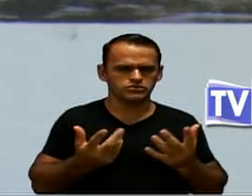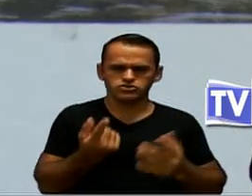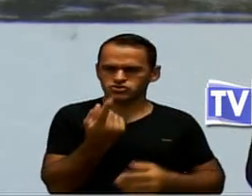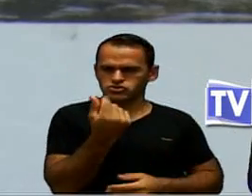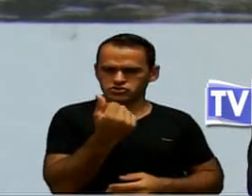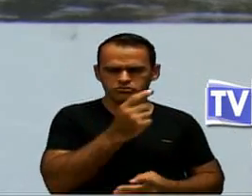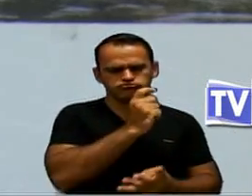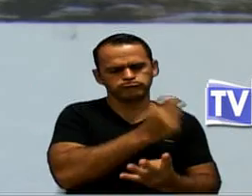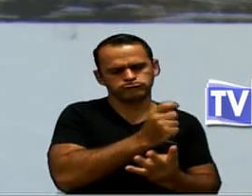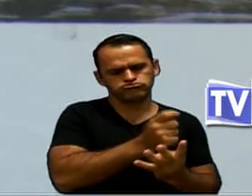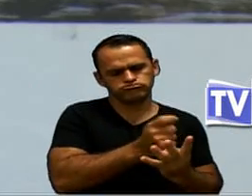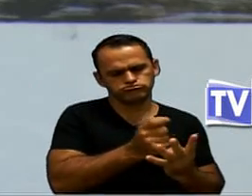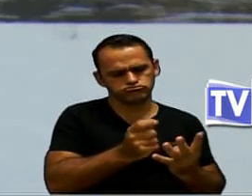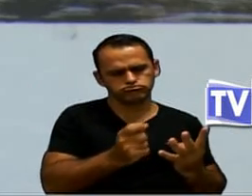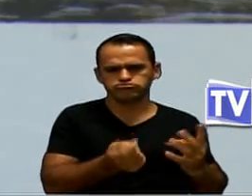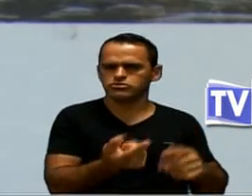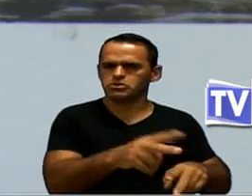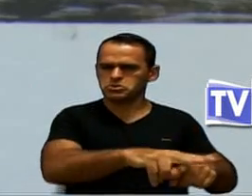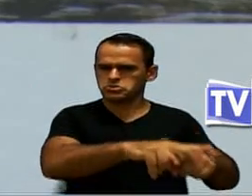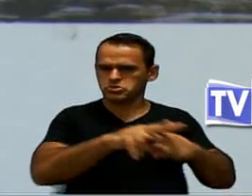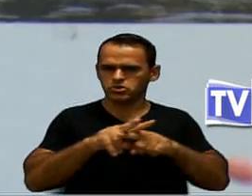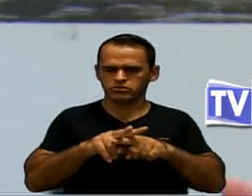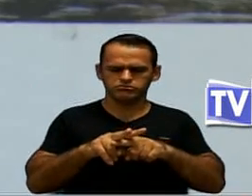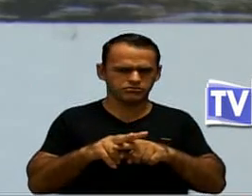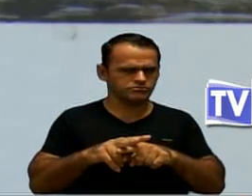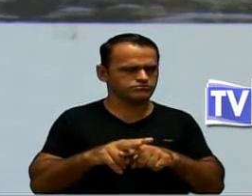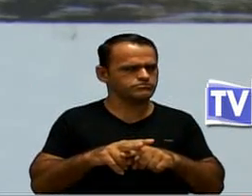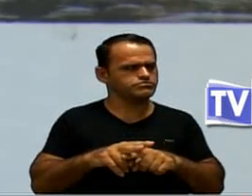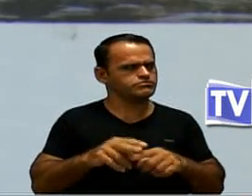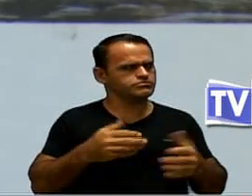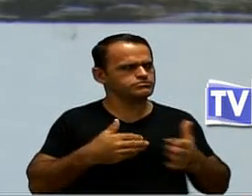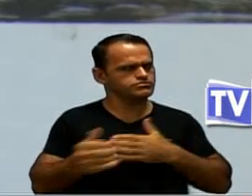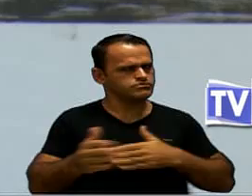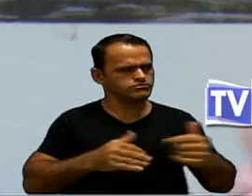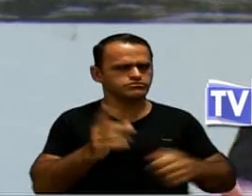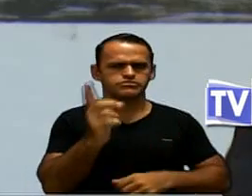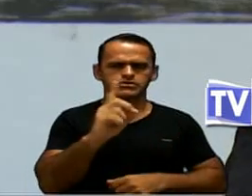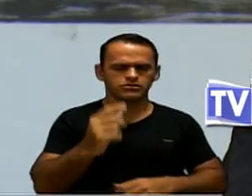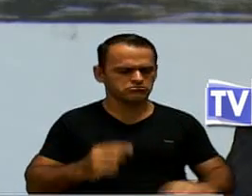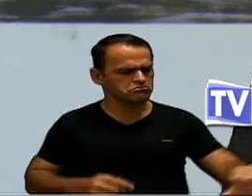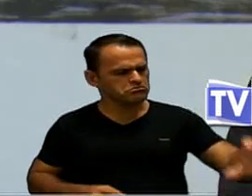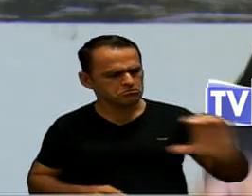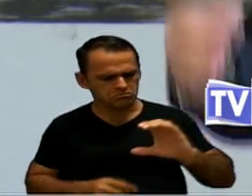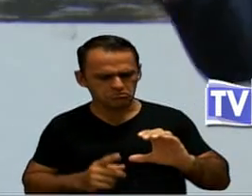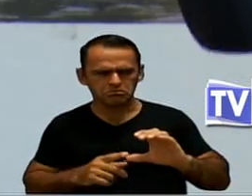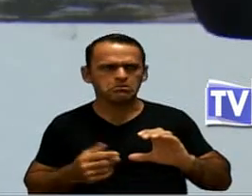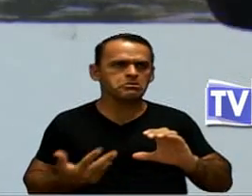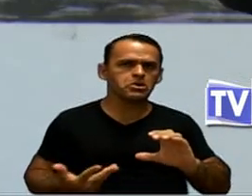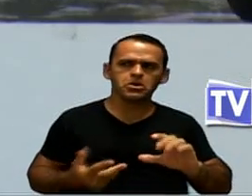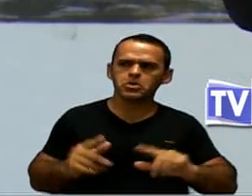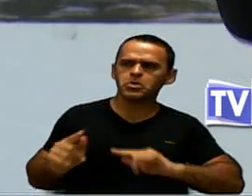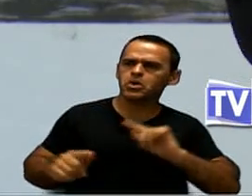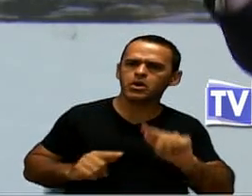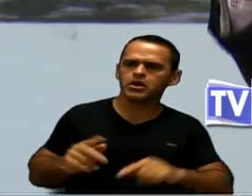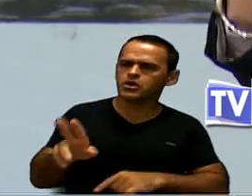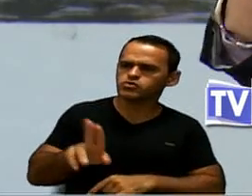contrair empréstimos que vamos pegar sem saber para onde vai o dinheiro. Ah, vai para a RECAP. Escutei